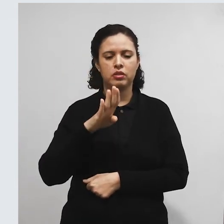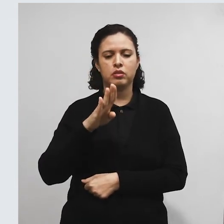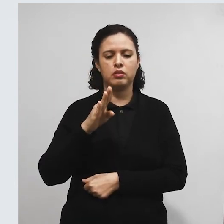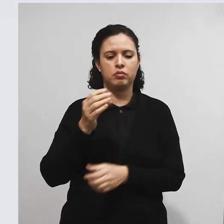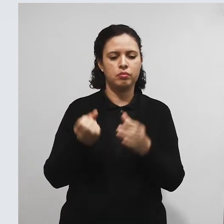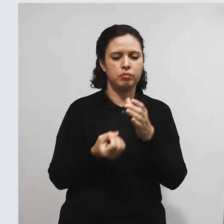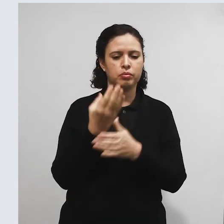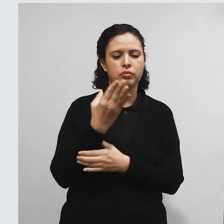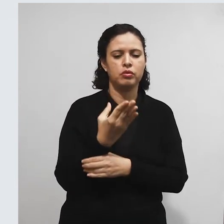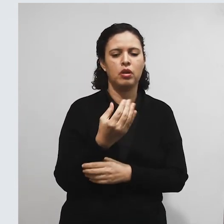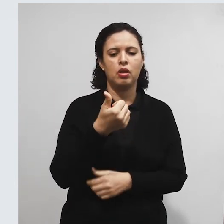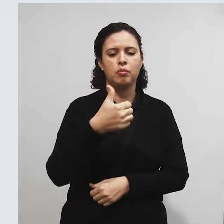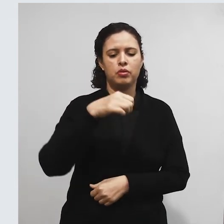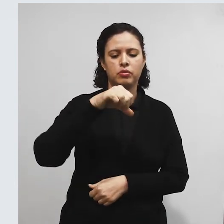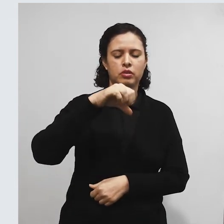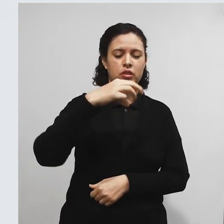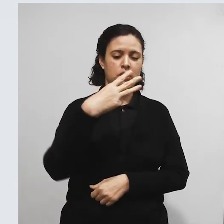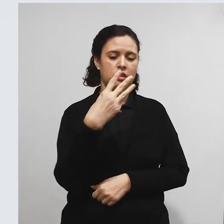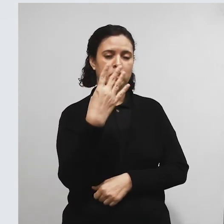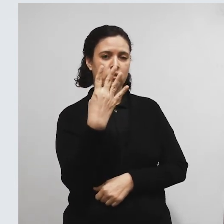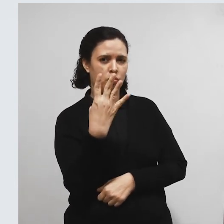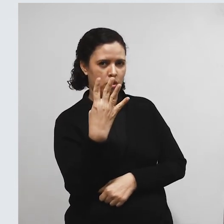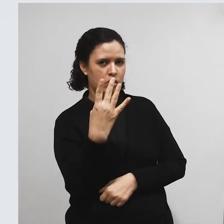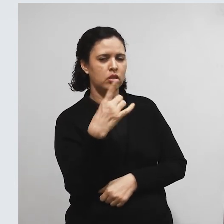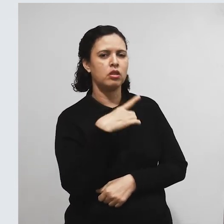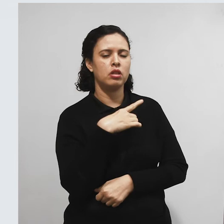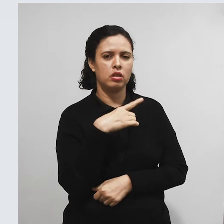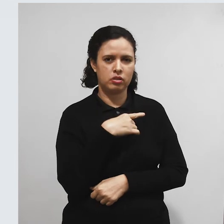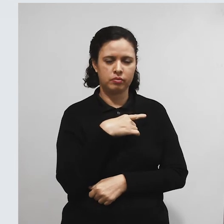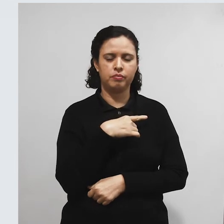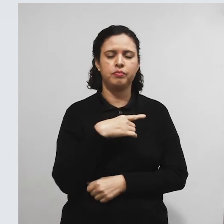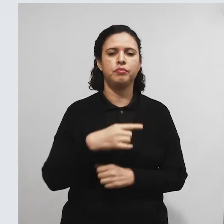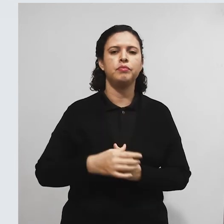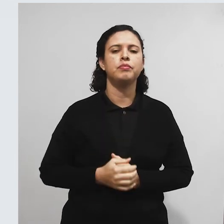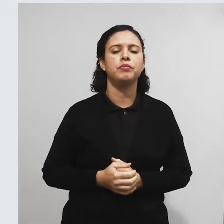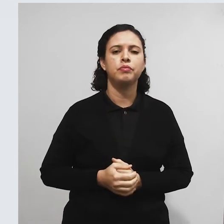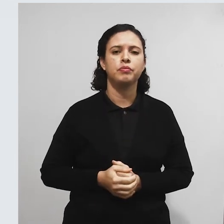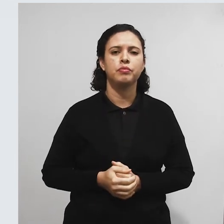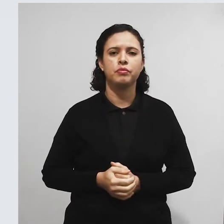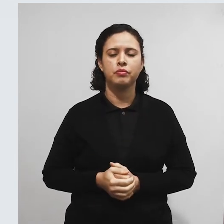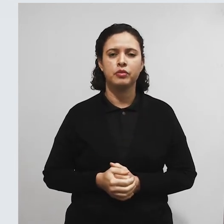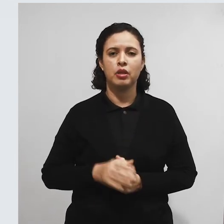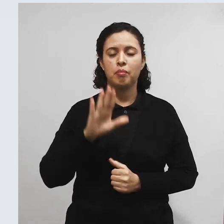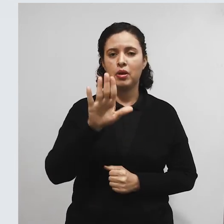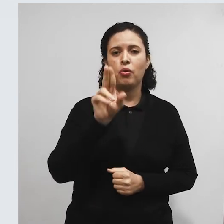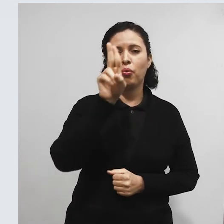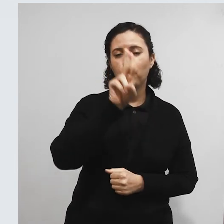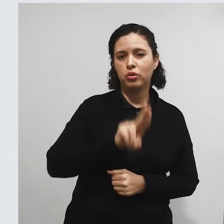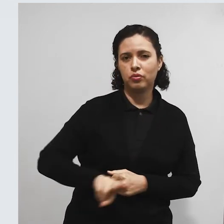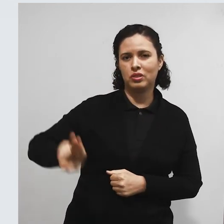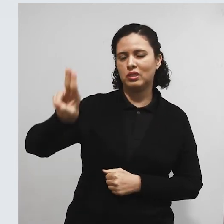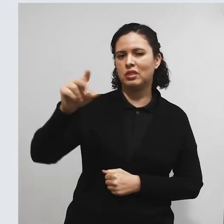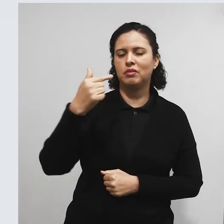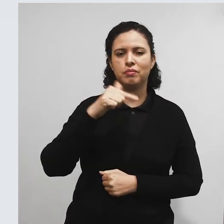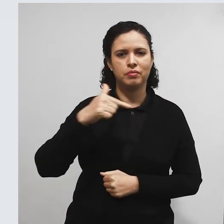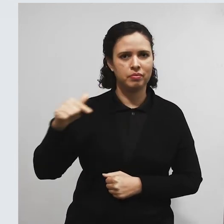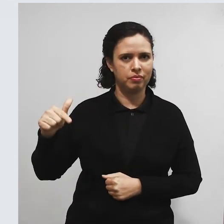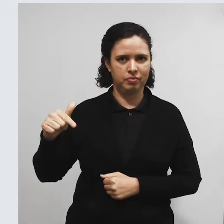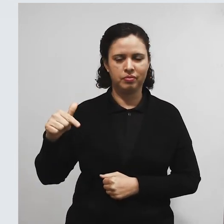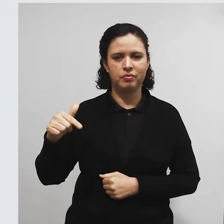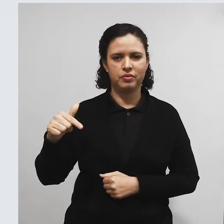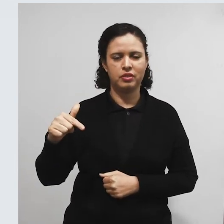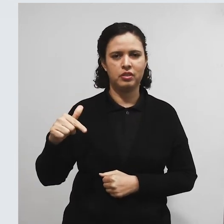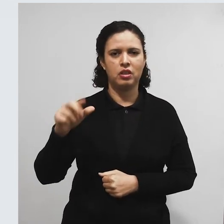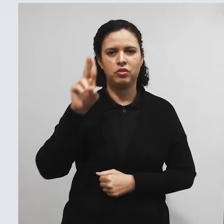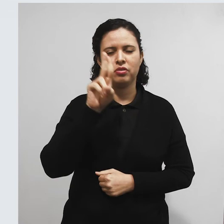em 1934. Existiam faculdades no Brasil, tá? mas não existiam universidades no Brasil.